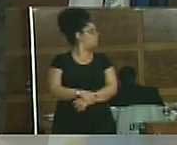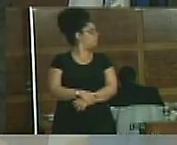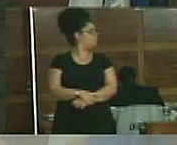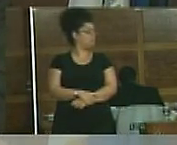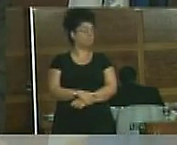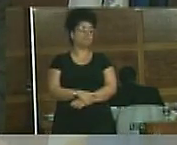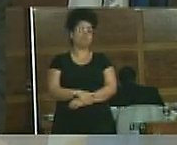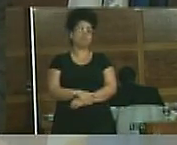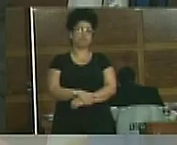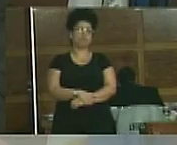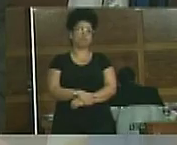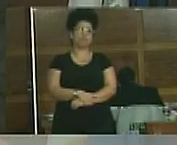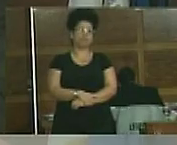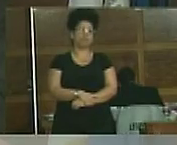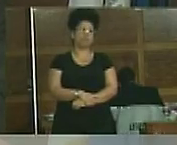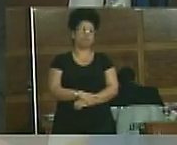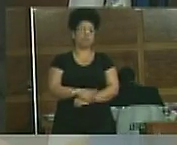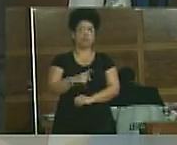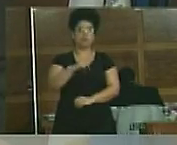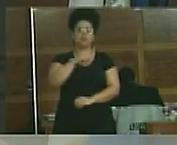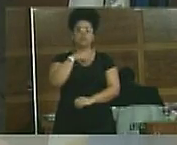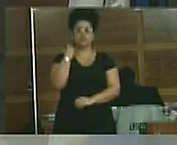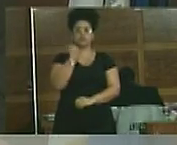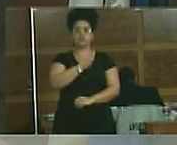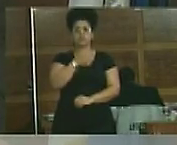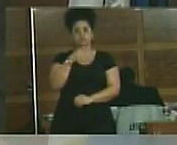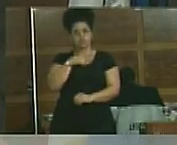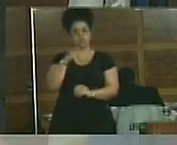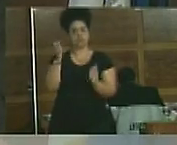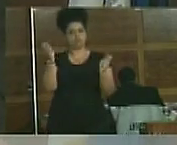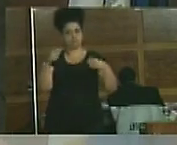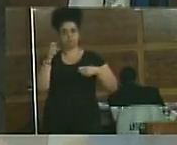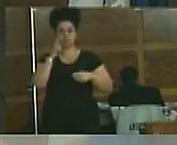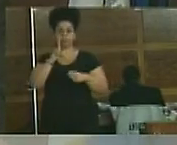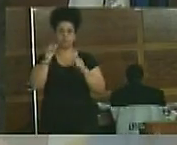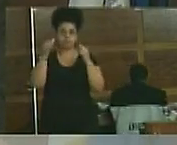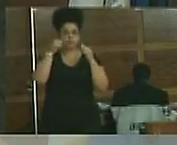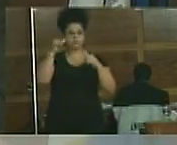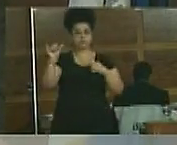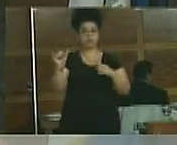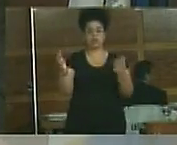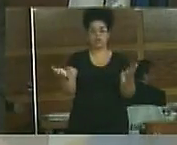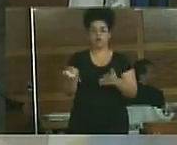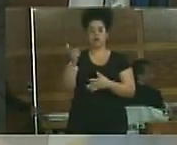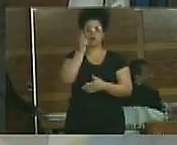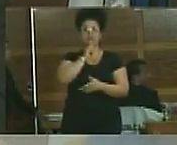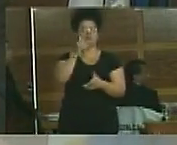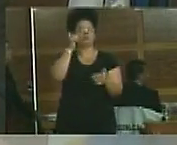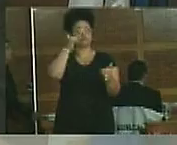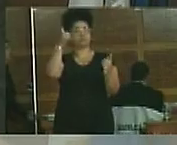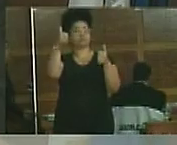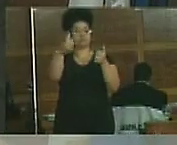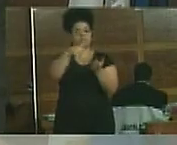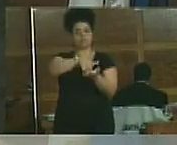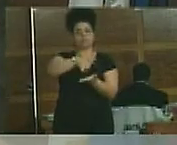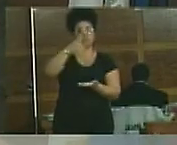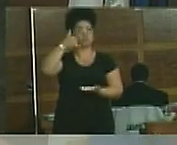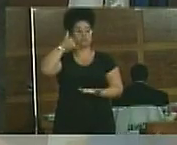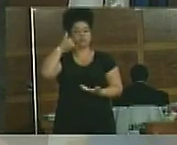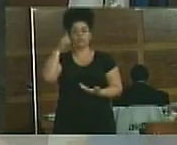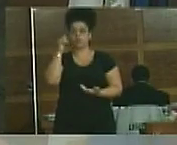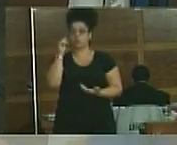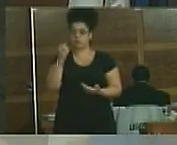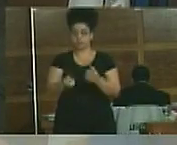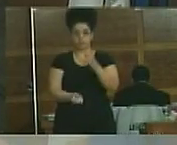prevenção em 90% dos casos. Aqui criaram-se um telefone, deixar para vocês. Esse